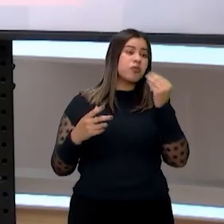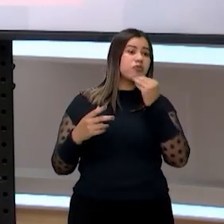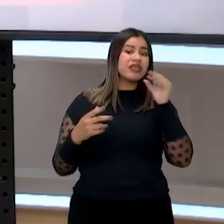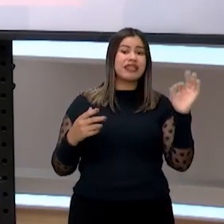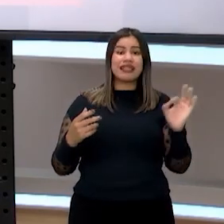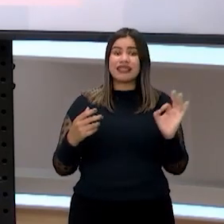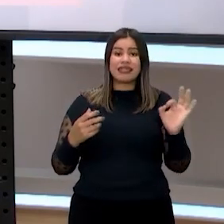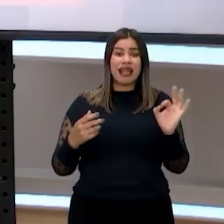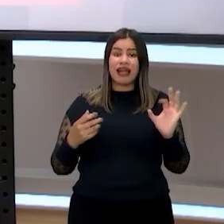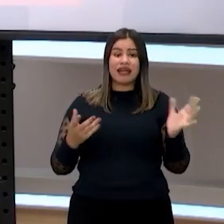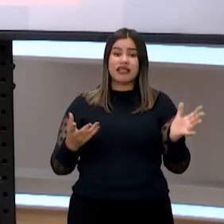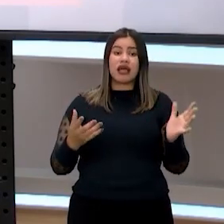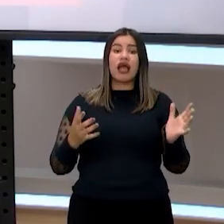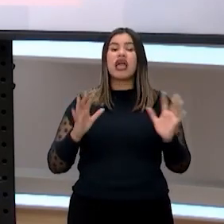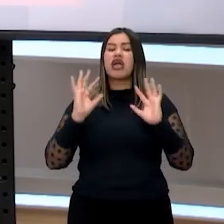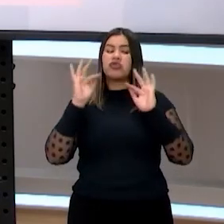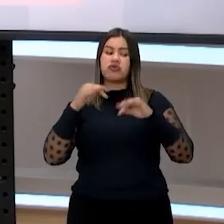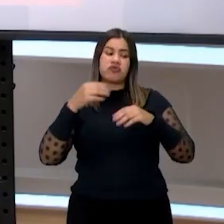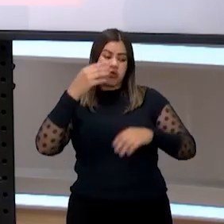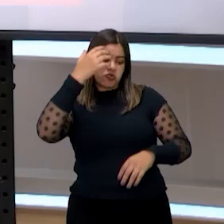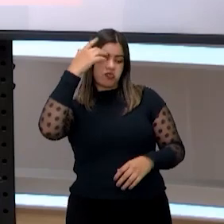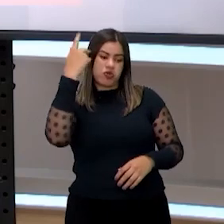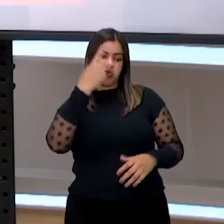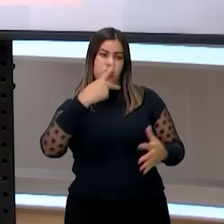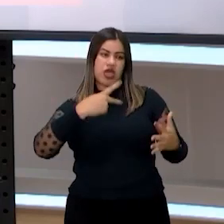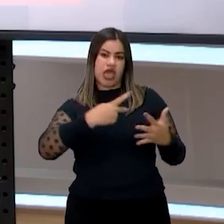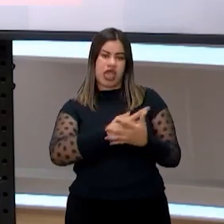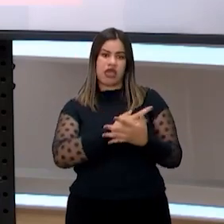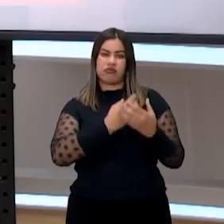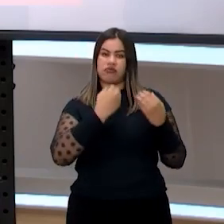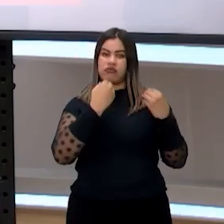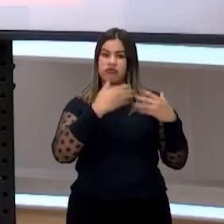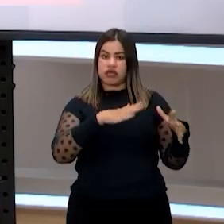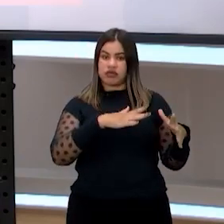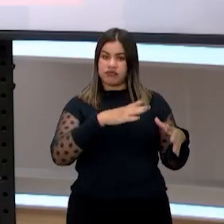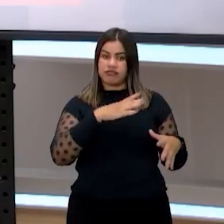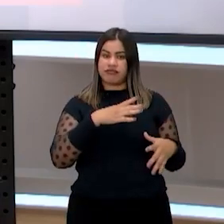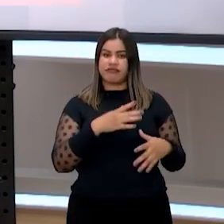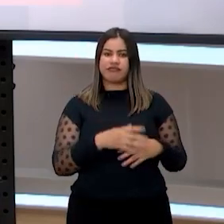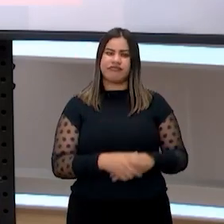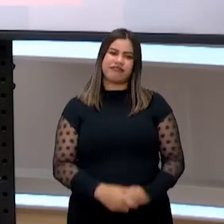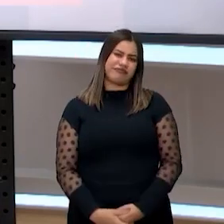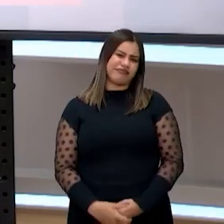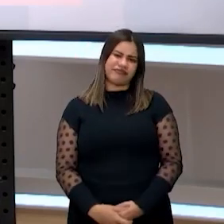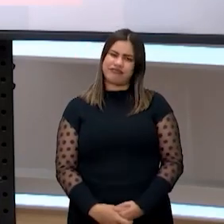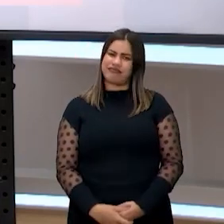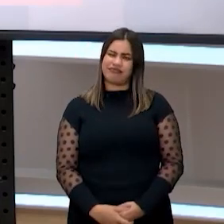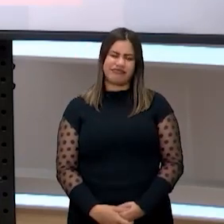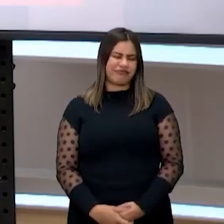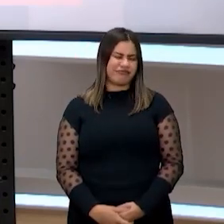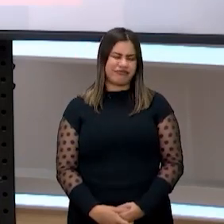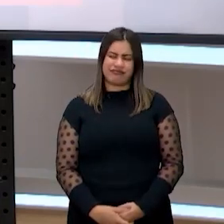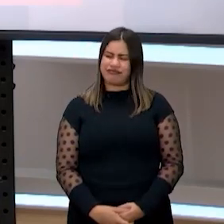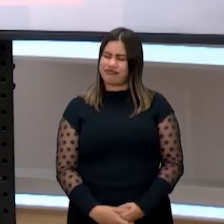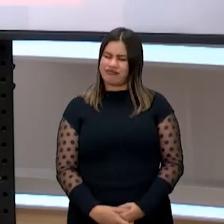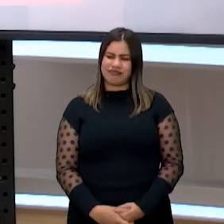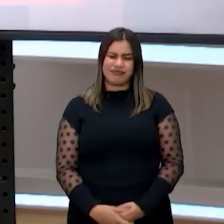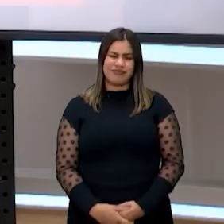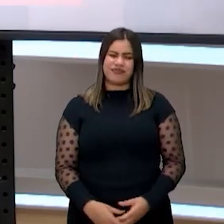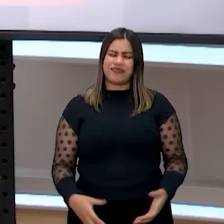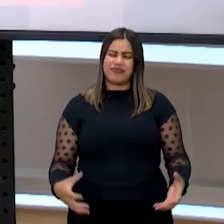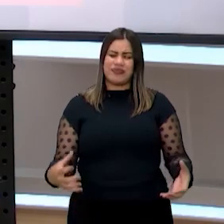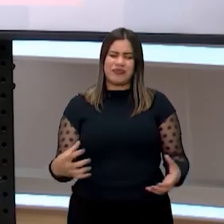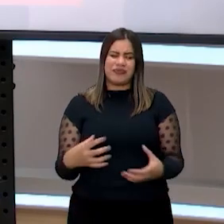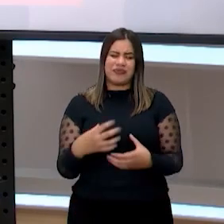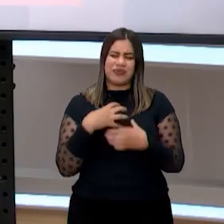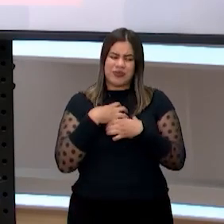final você vai culpar a pessoa que perde por falta de oportunidade, dizendo que ela é uma derrotada. Gente, isso traz uma